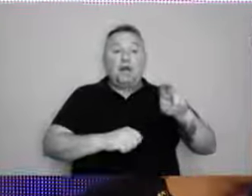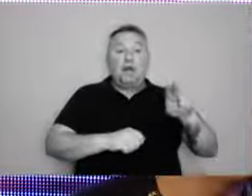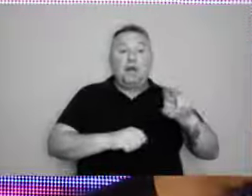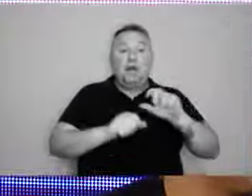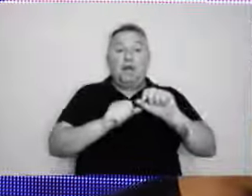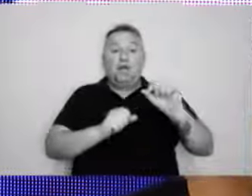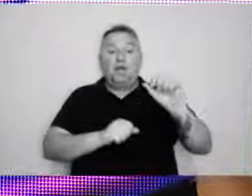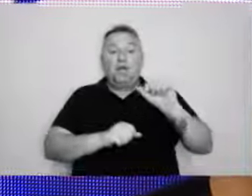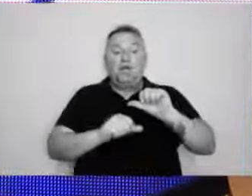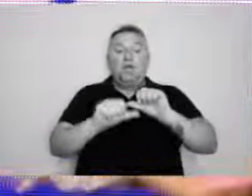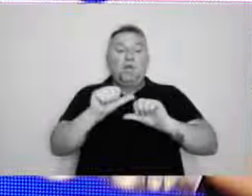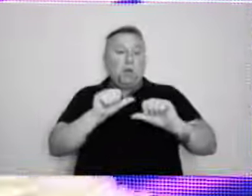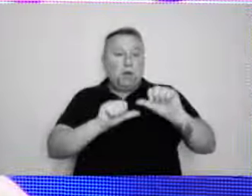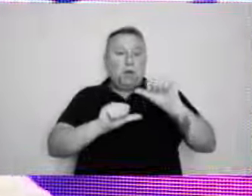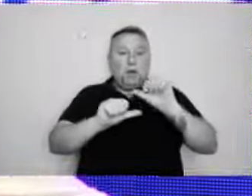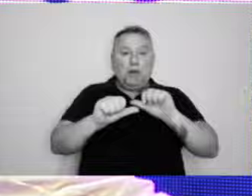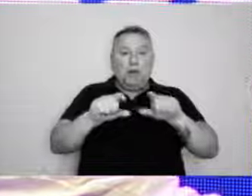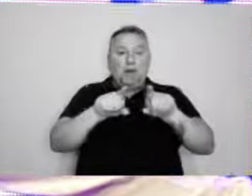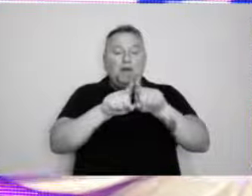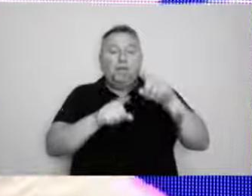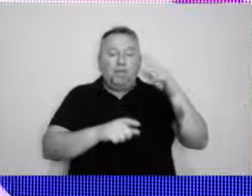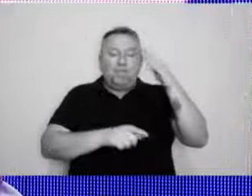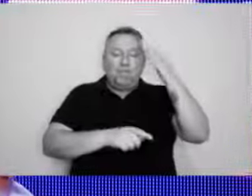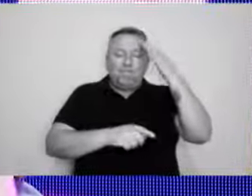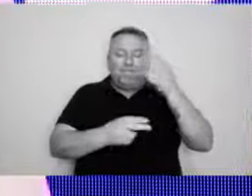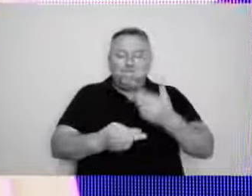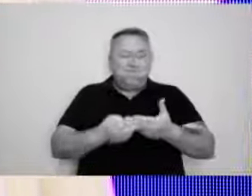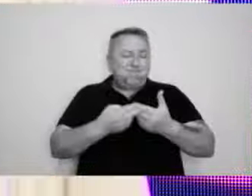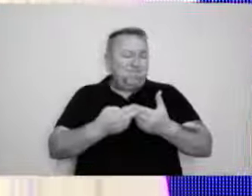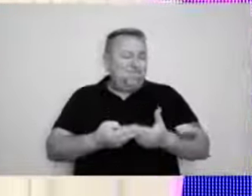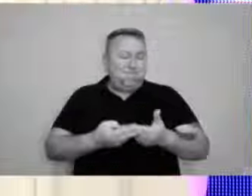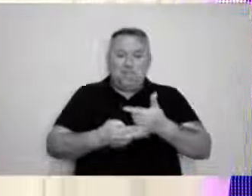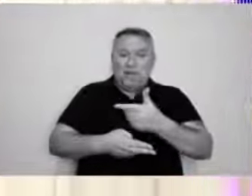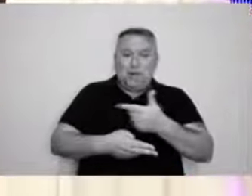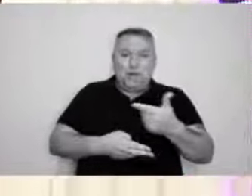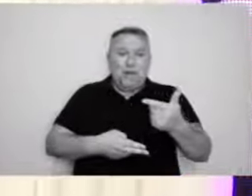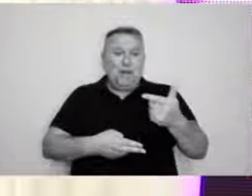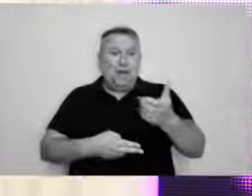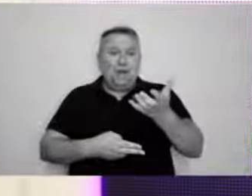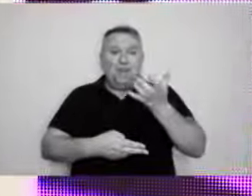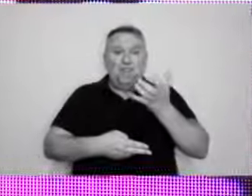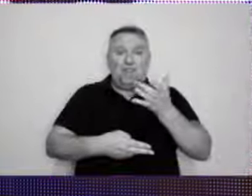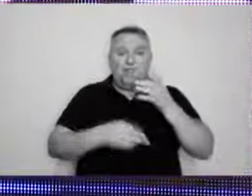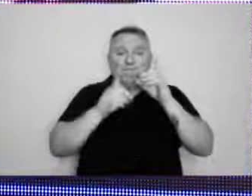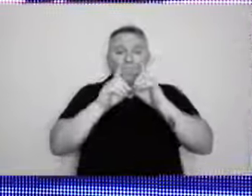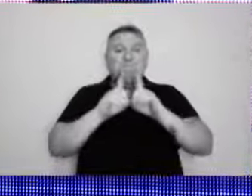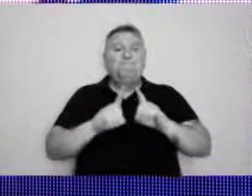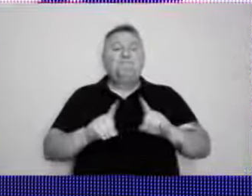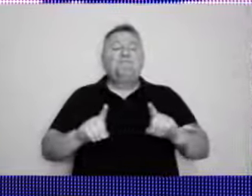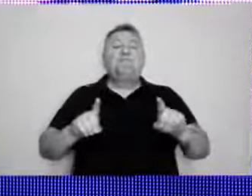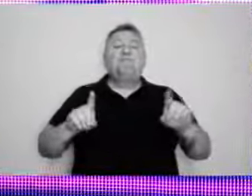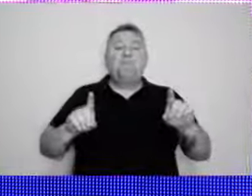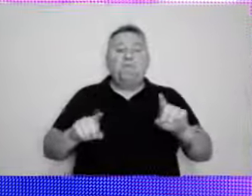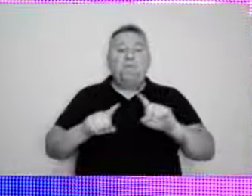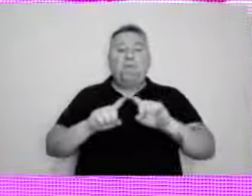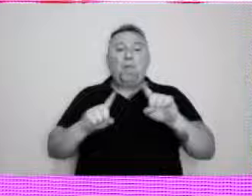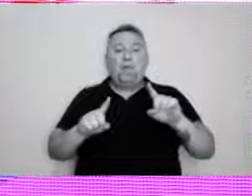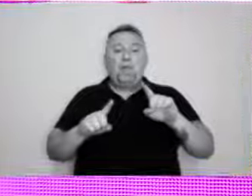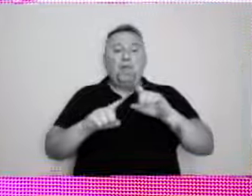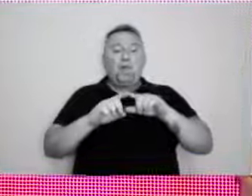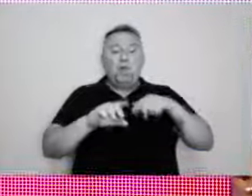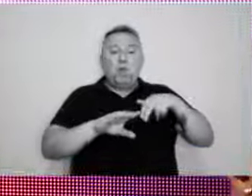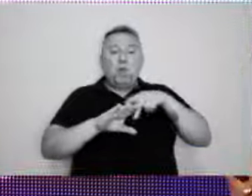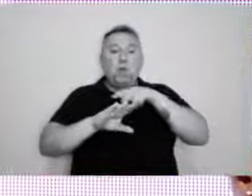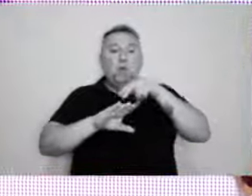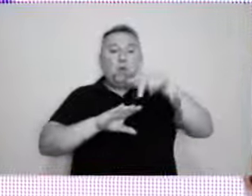das negras e sem paciência já quis desquitar. Subiu a